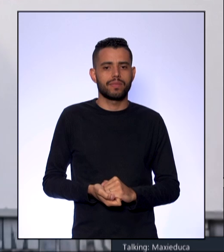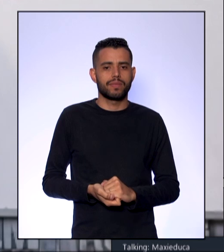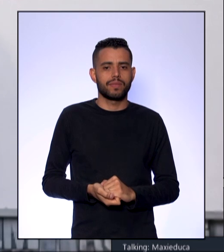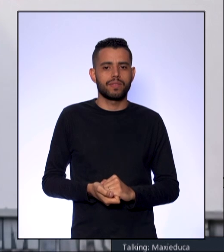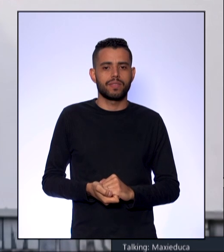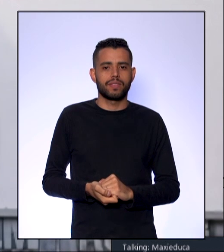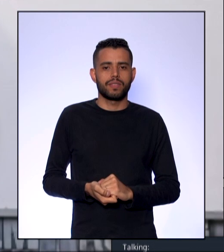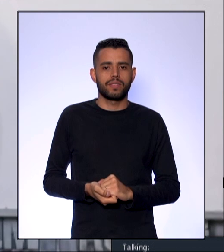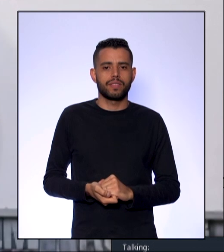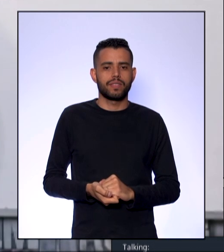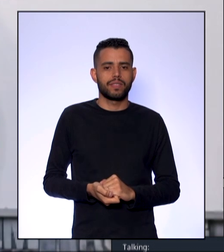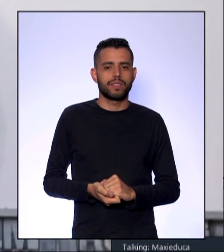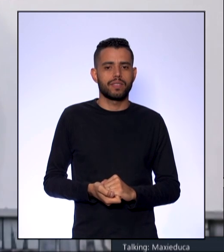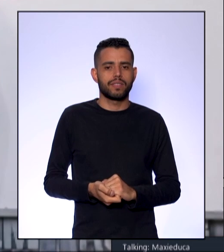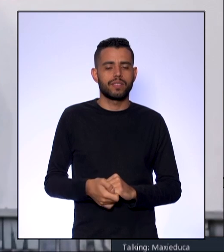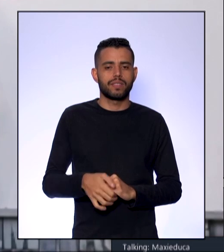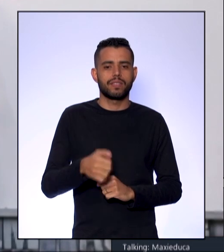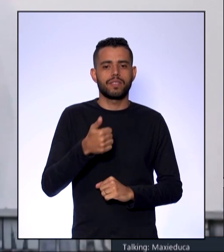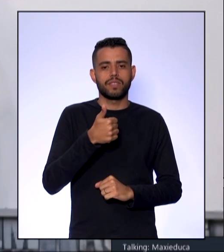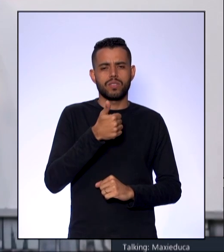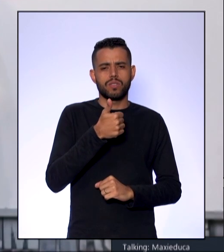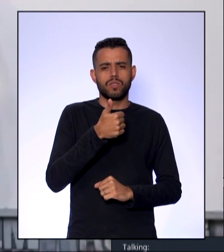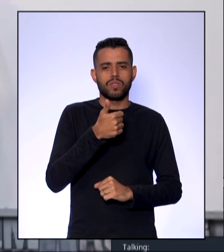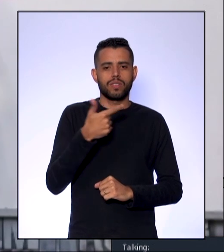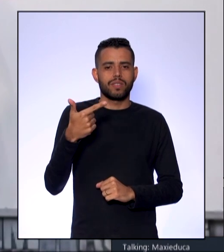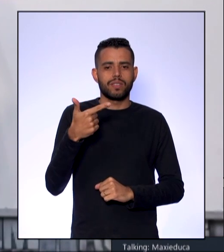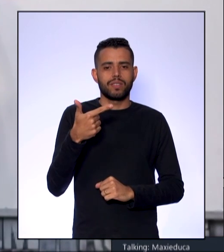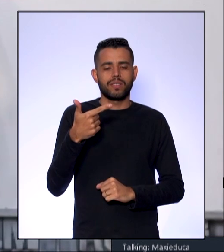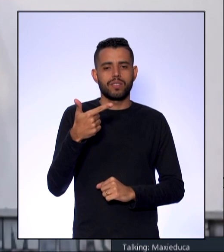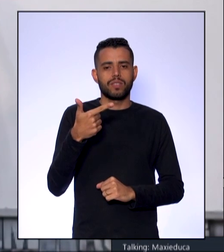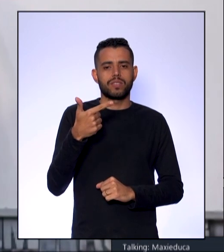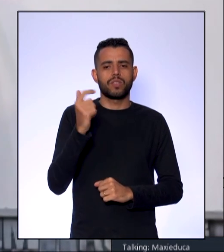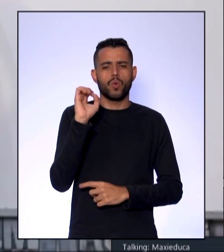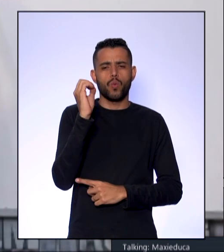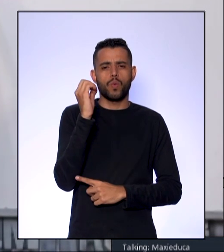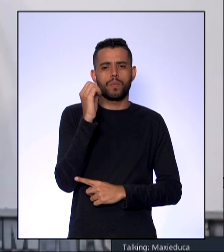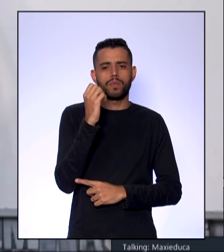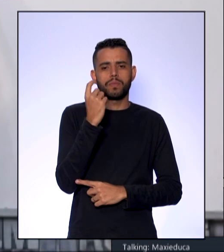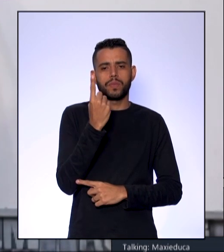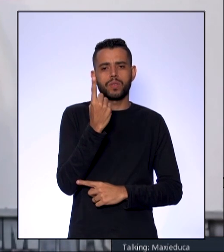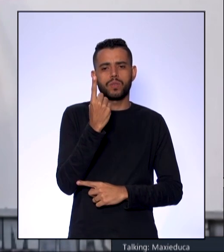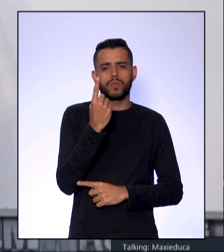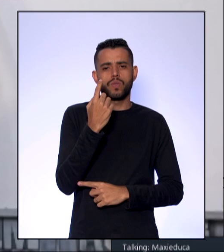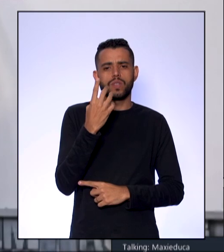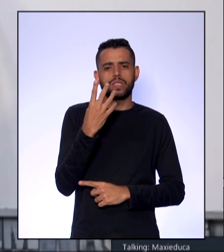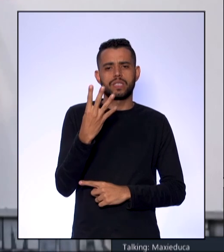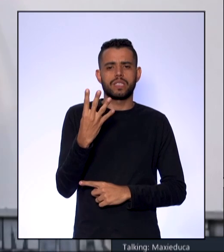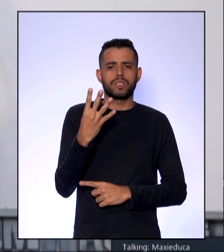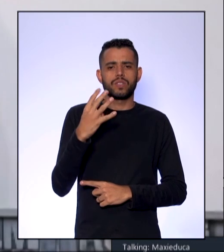12 de outubro de